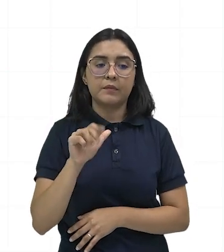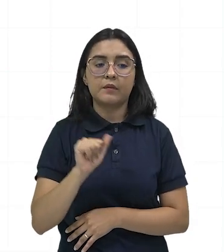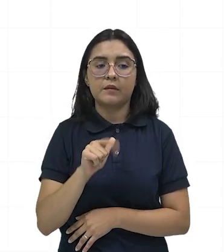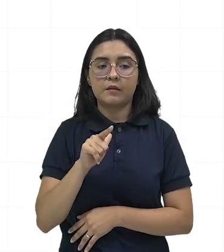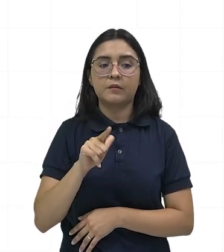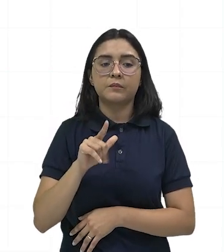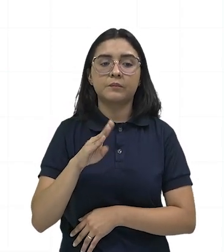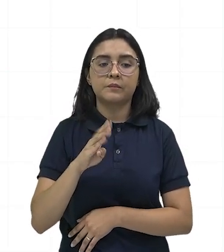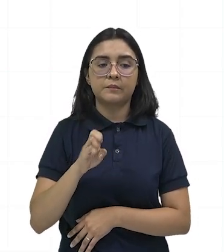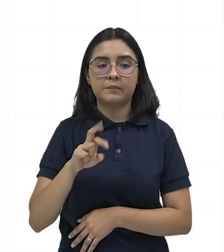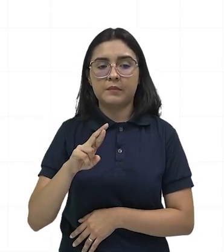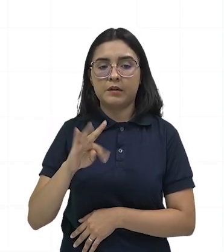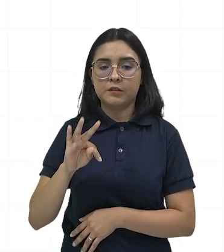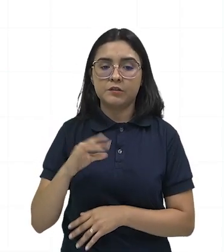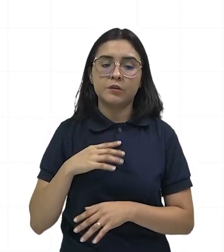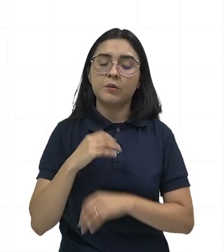em